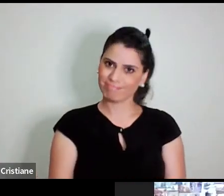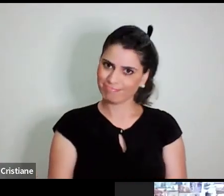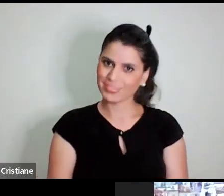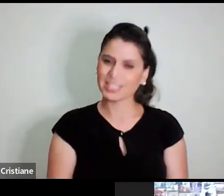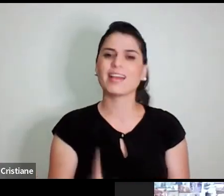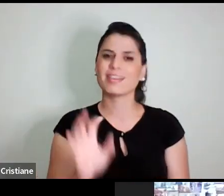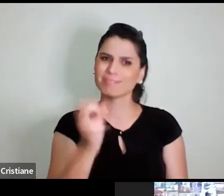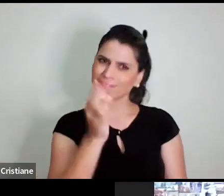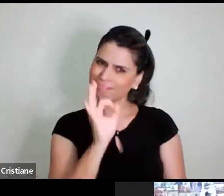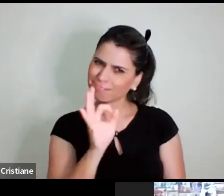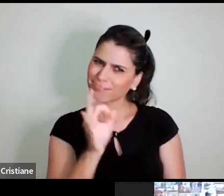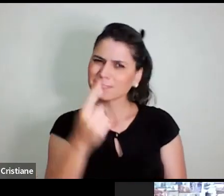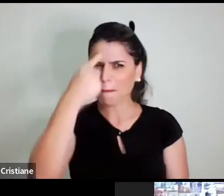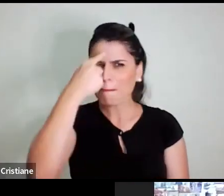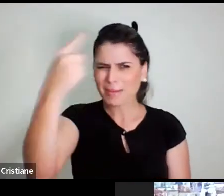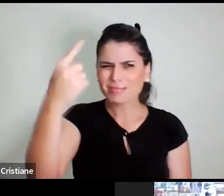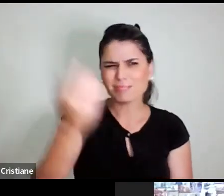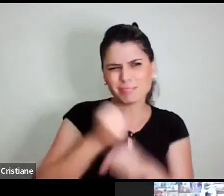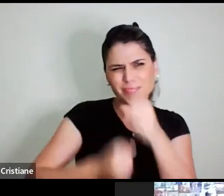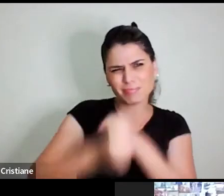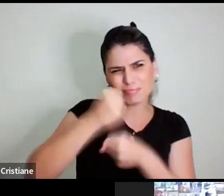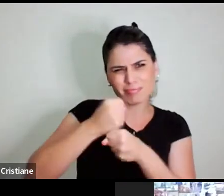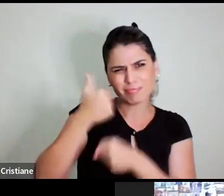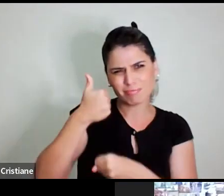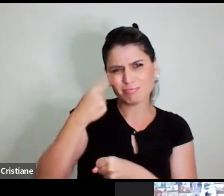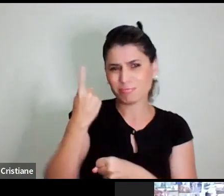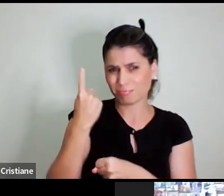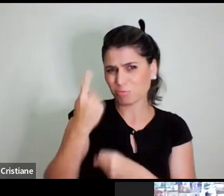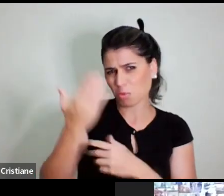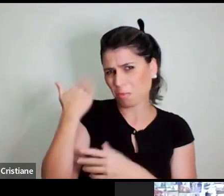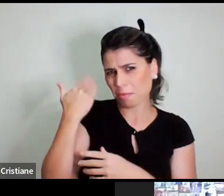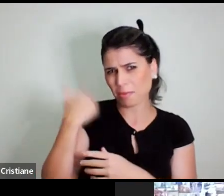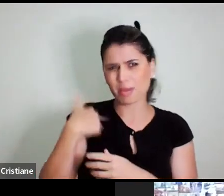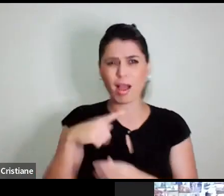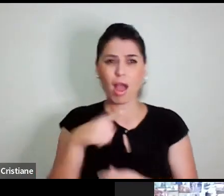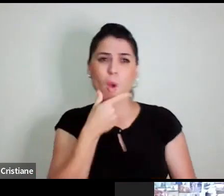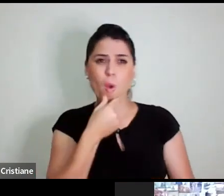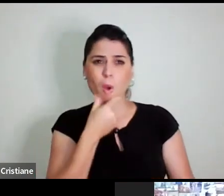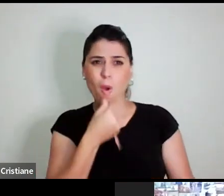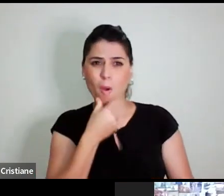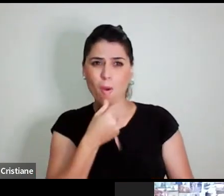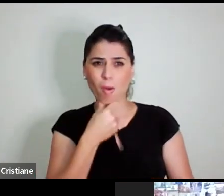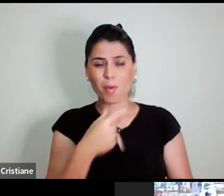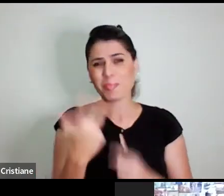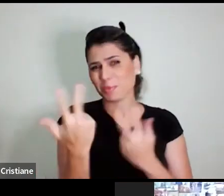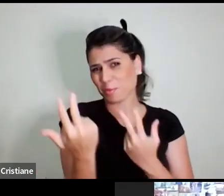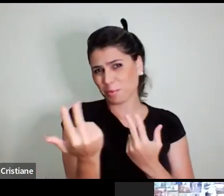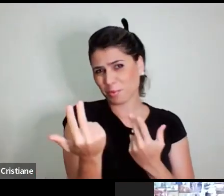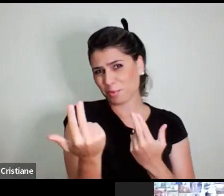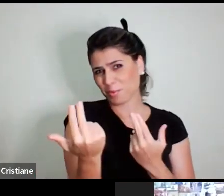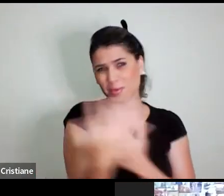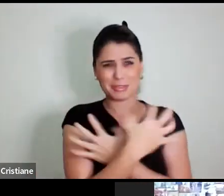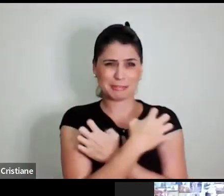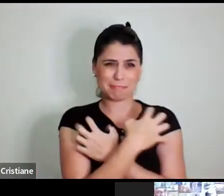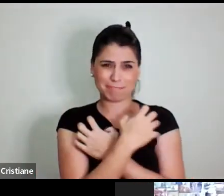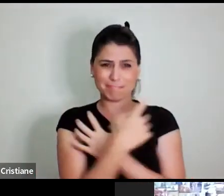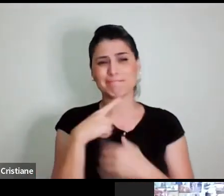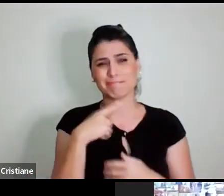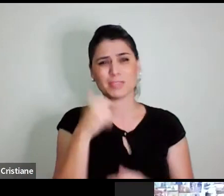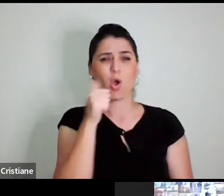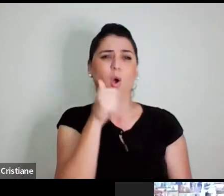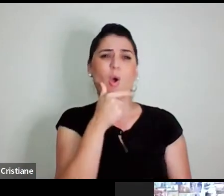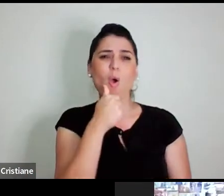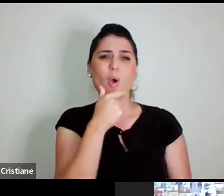fiz uma palestra há um ano atrás, mais ou menos, sobre alergia. E o rapaz que veio aqui, ele chama Adriano. E o filho dele também